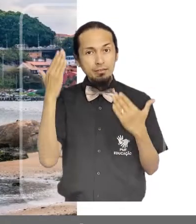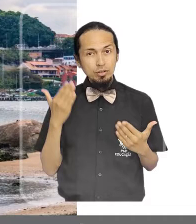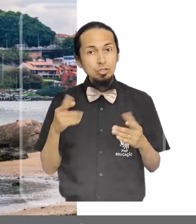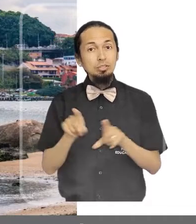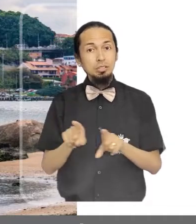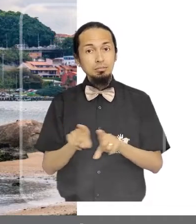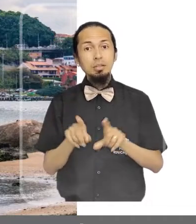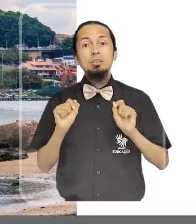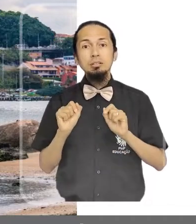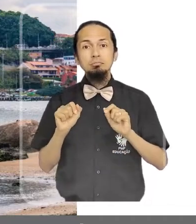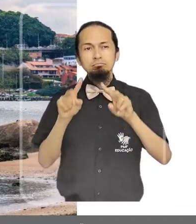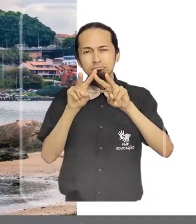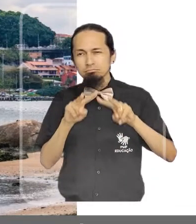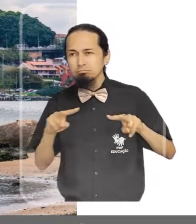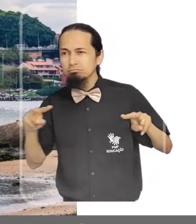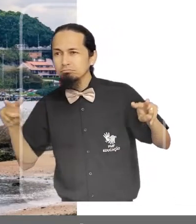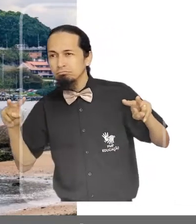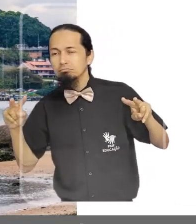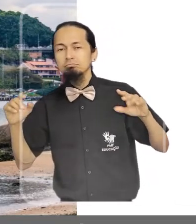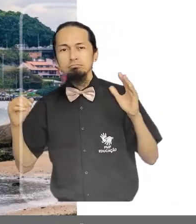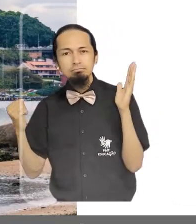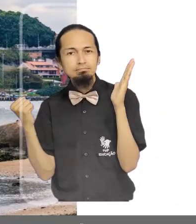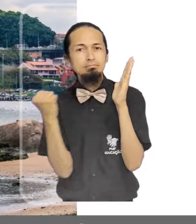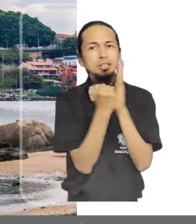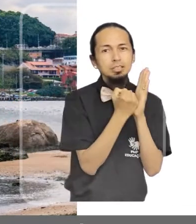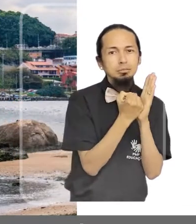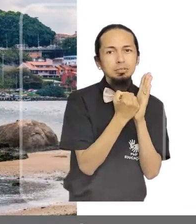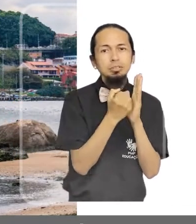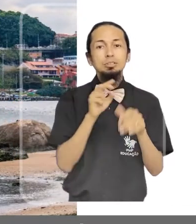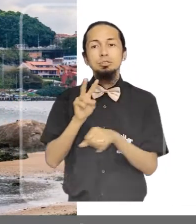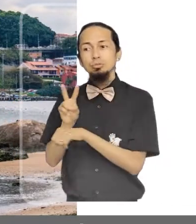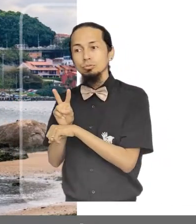Foram analisados também paisagem e patrimônio,